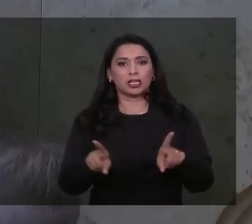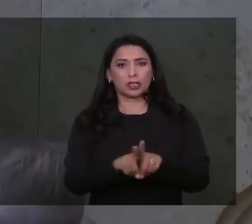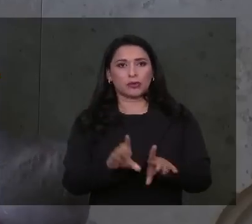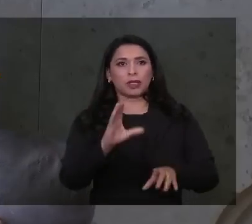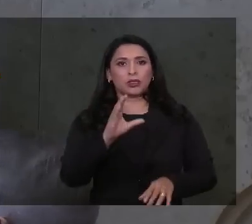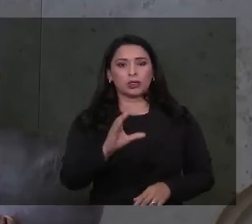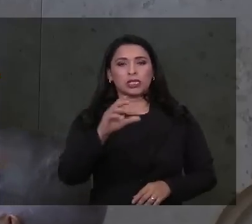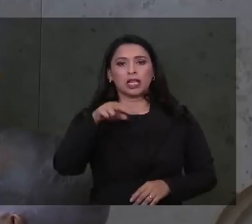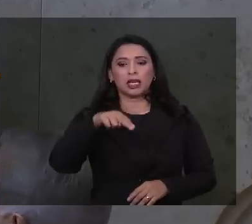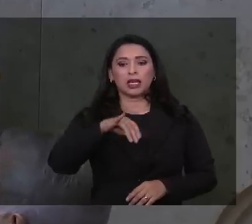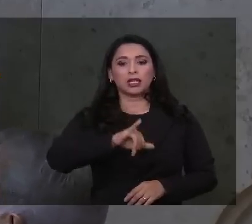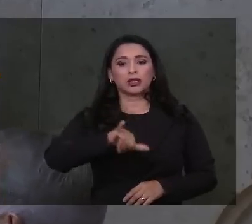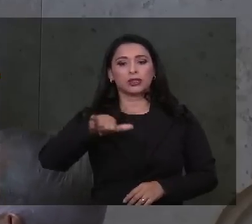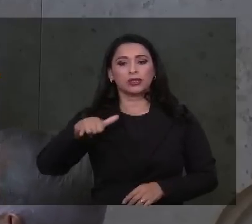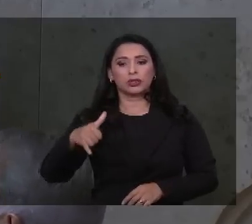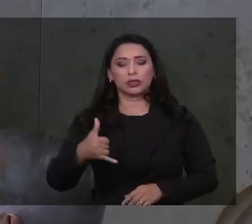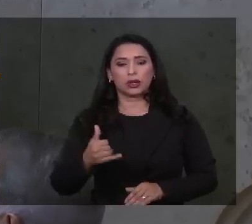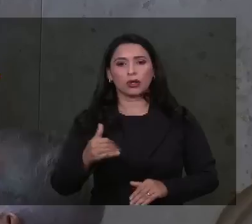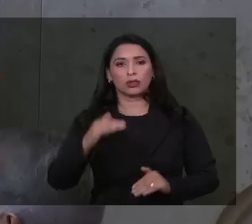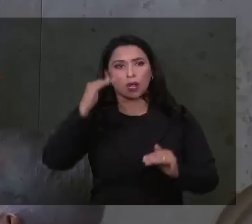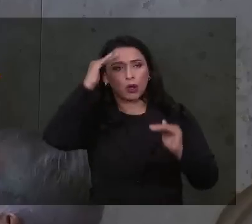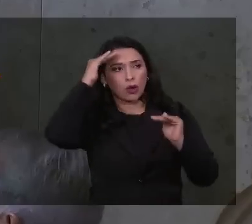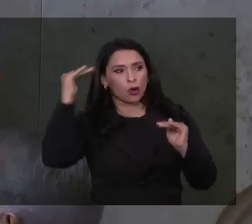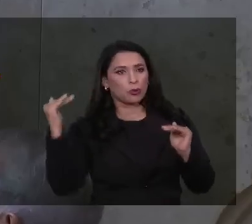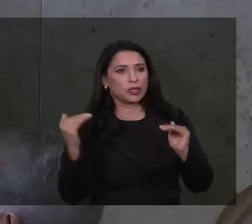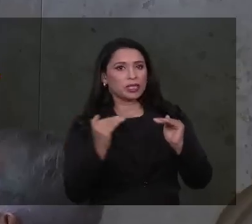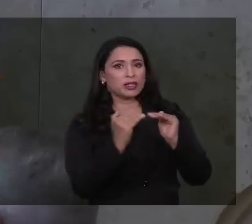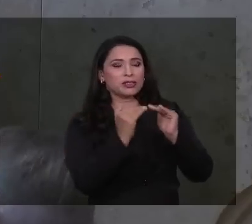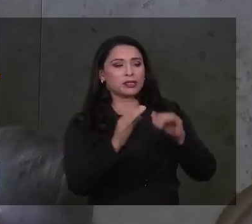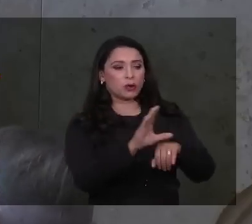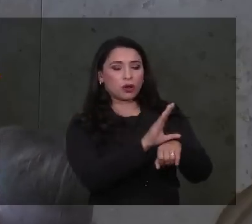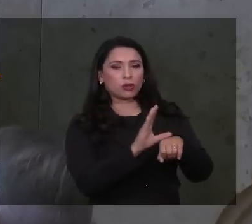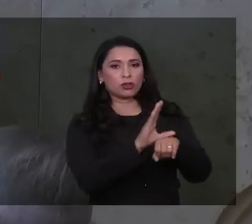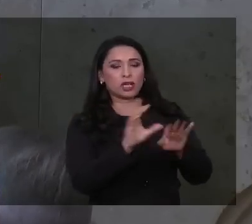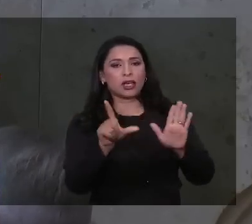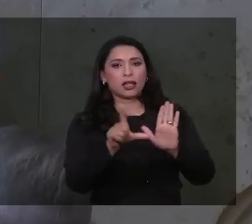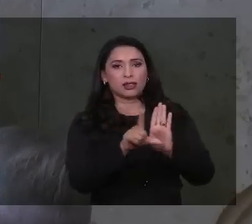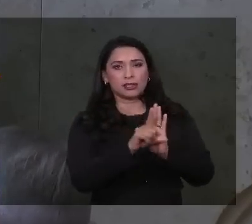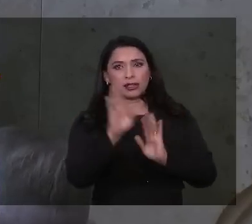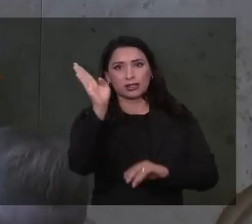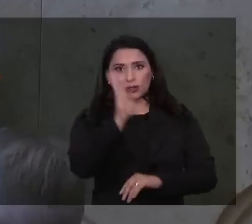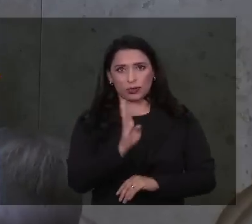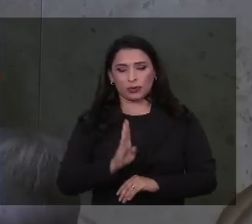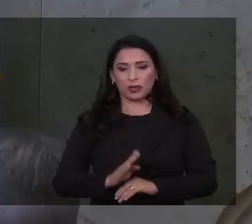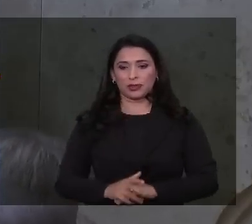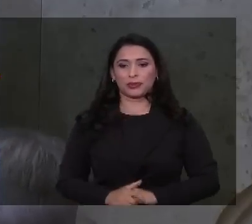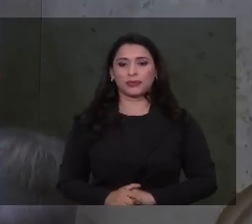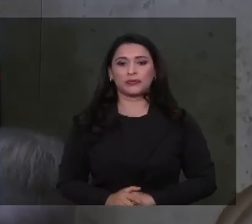de Justiça, em conformidade com a Constituição e as leis da República.